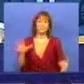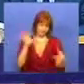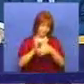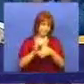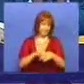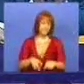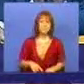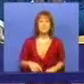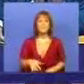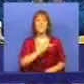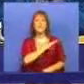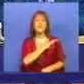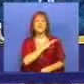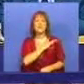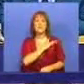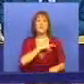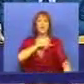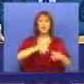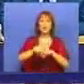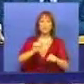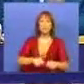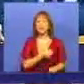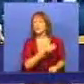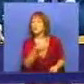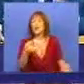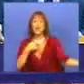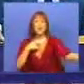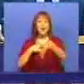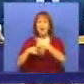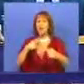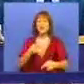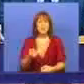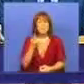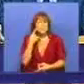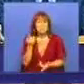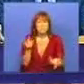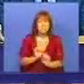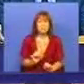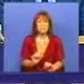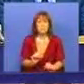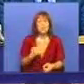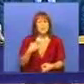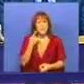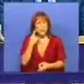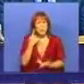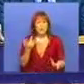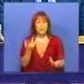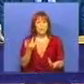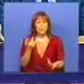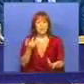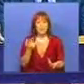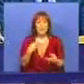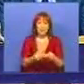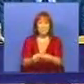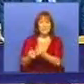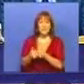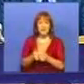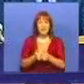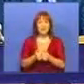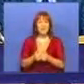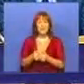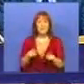Sr. Deputados, nós não desconhecemos essa matéria,